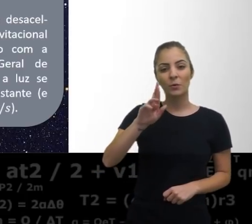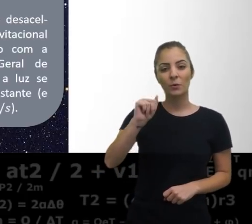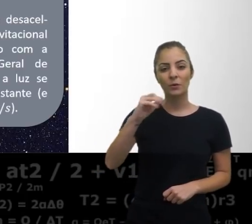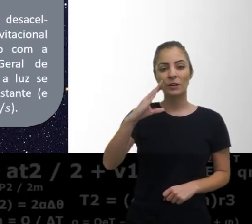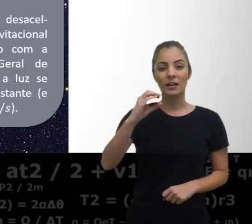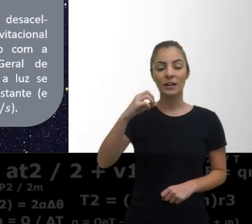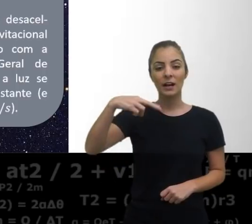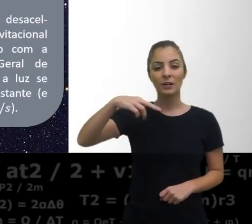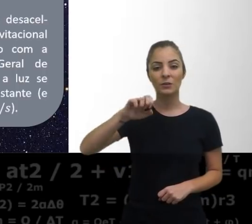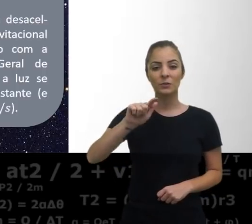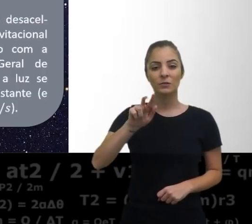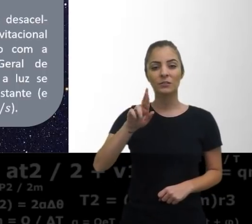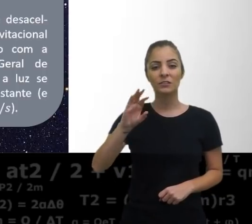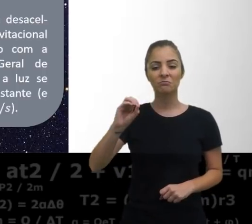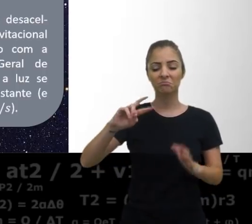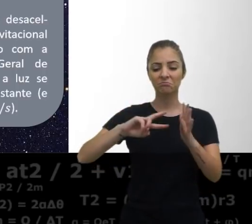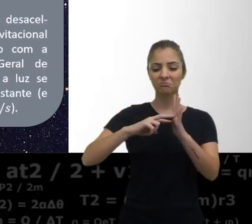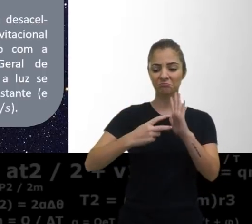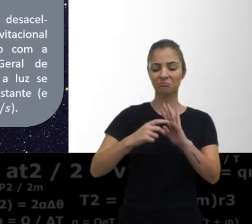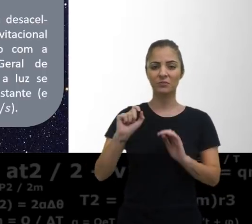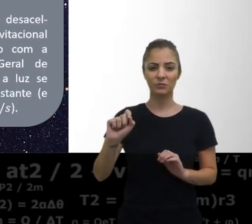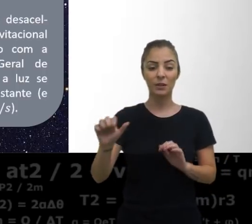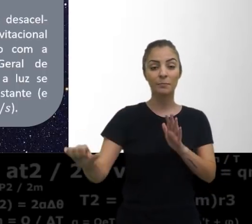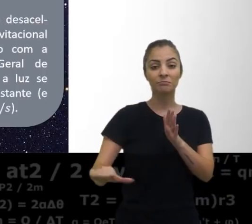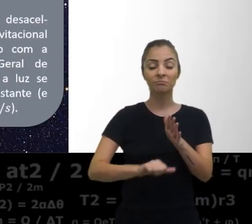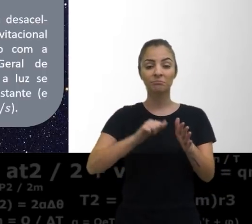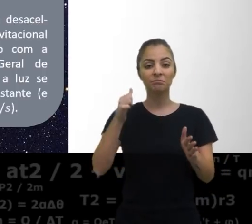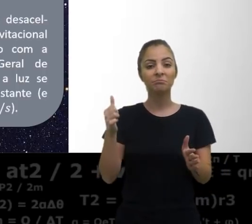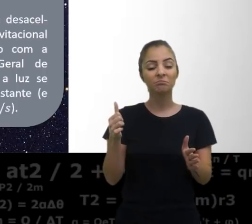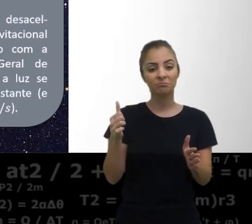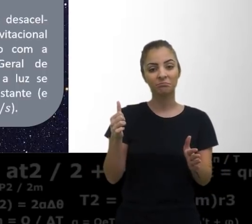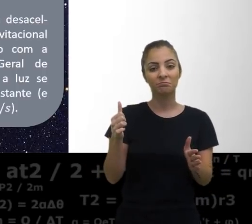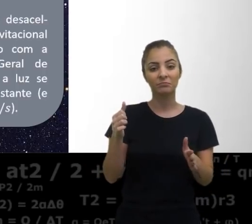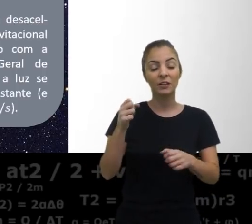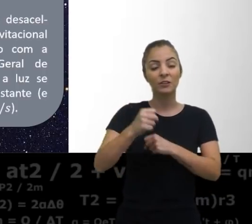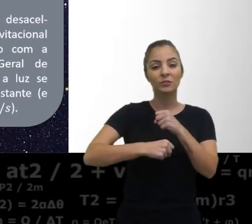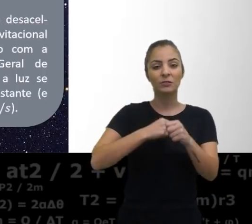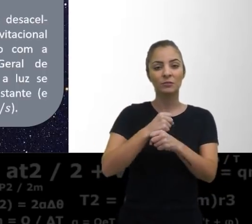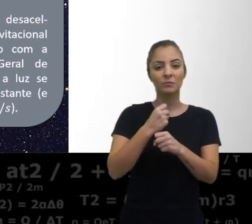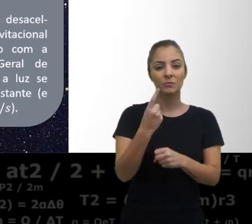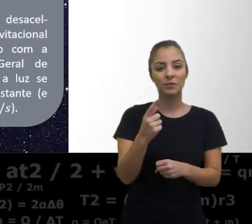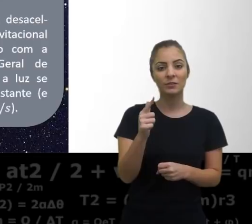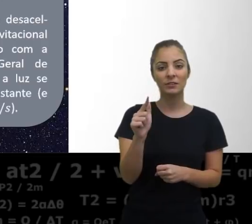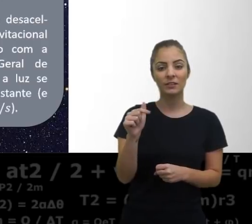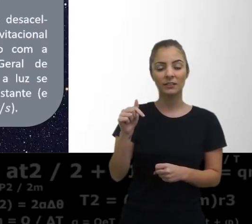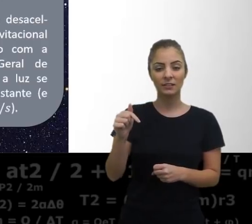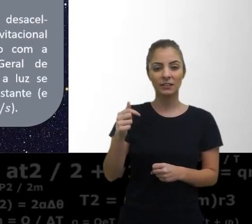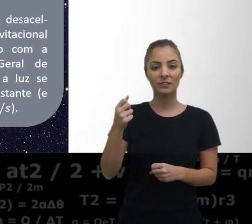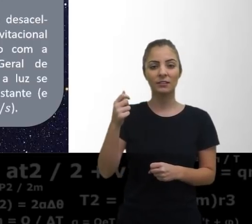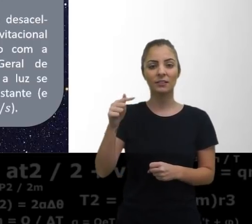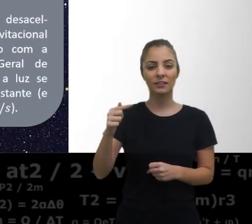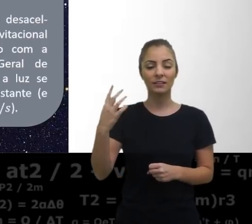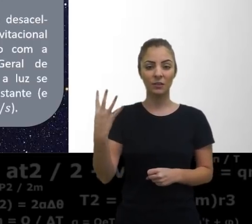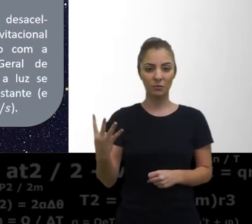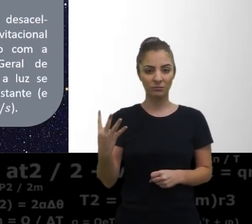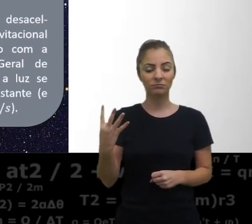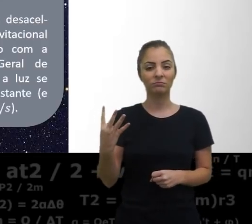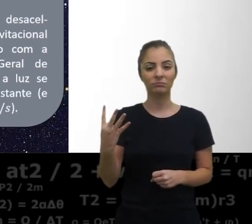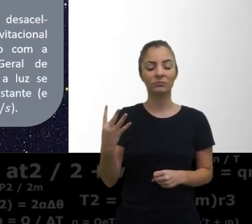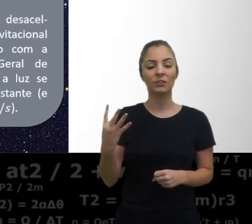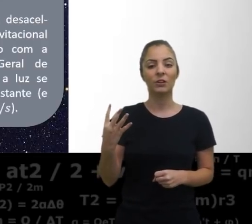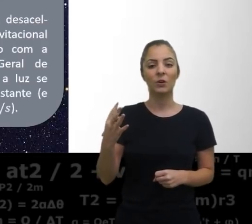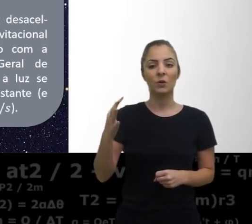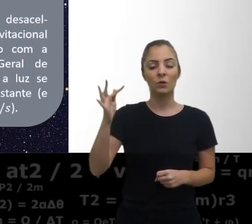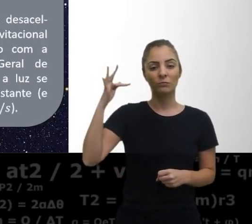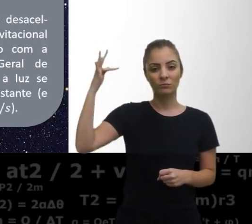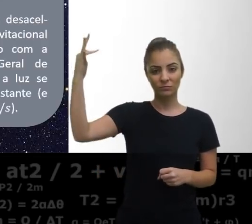isso significa, tá? A primeira vez que esse termo surgiu foi em 1784, tá? Quando o